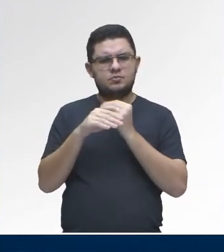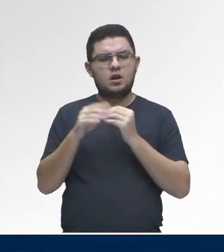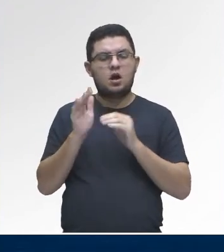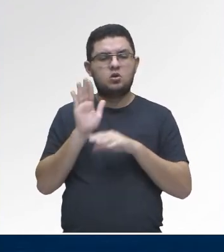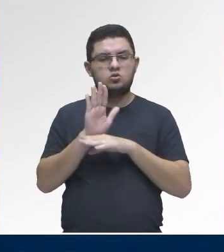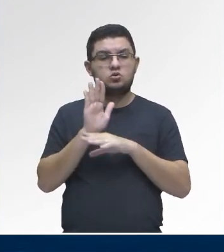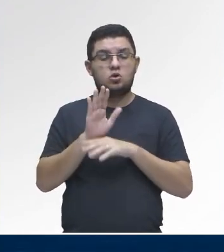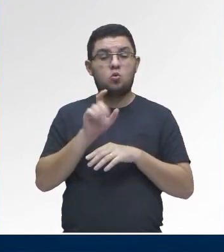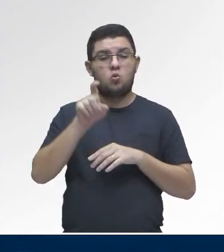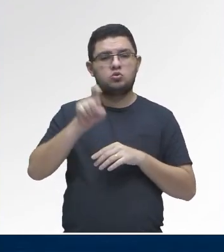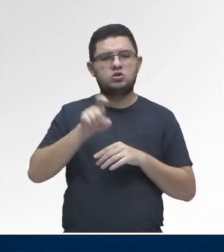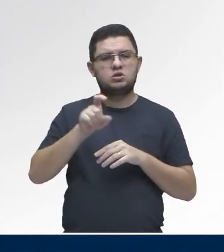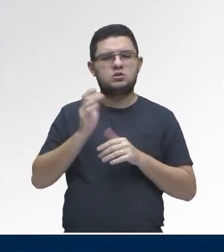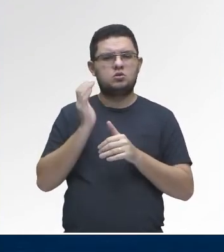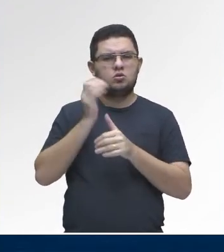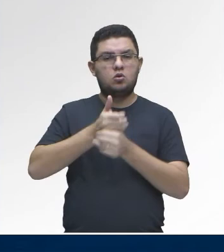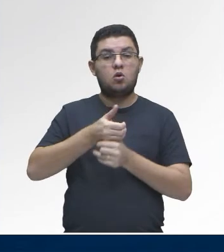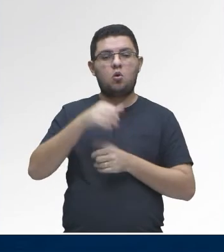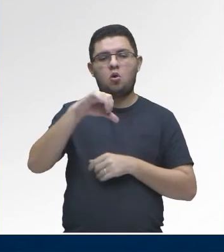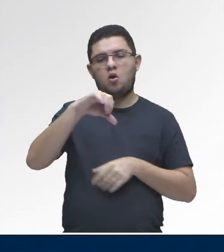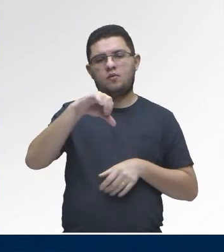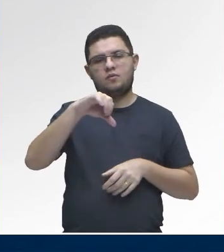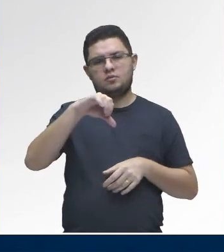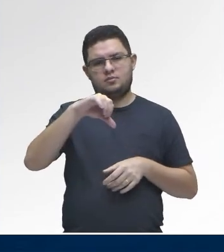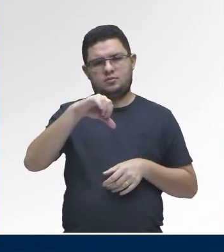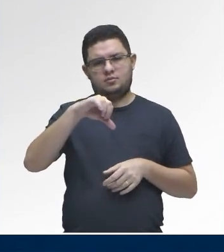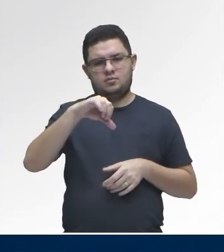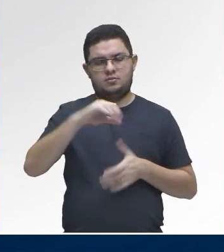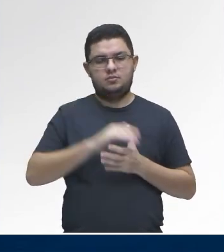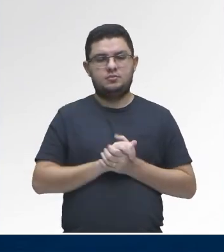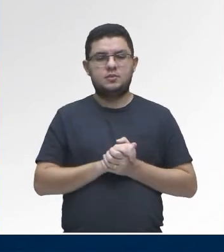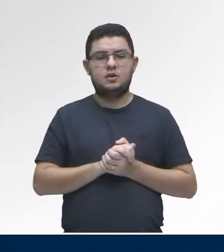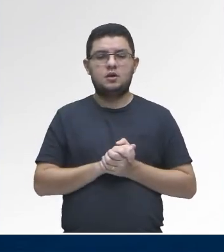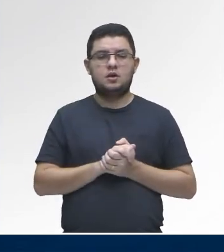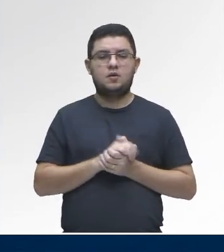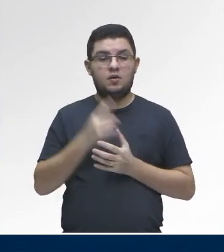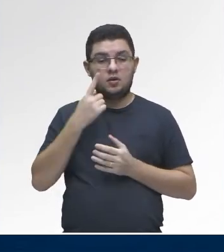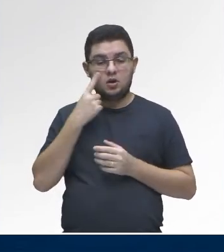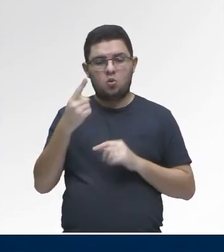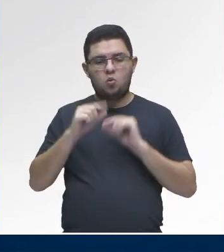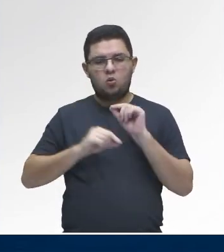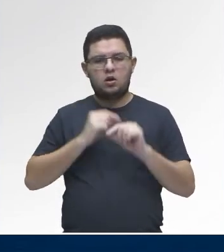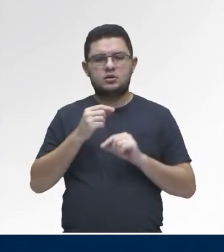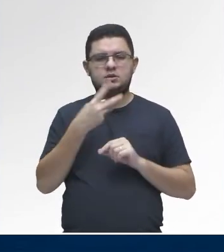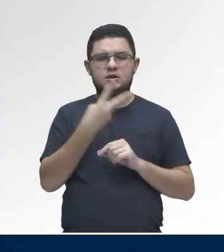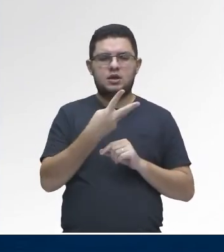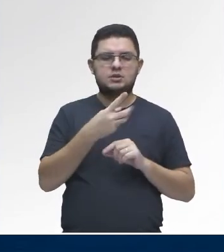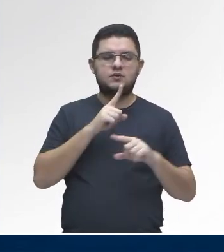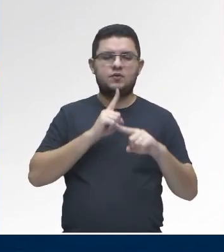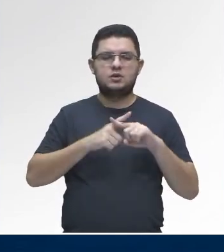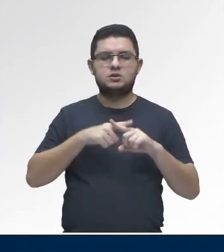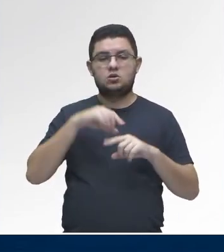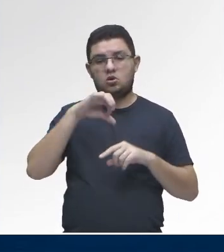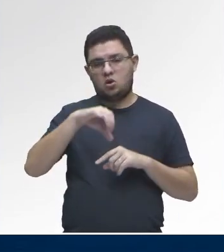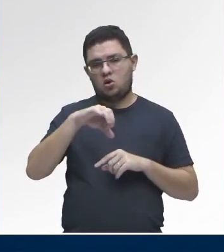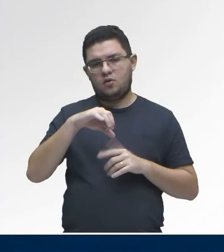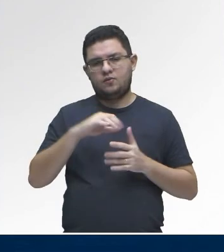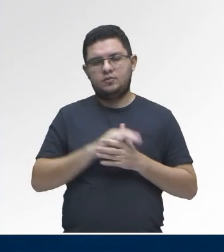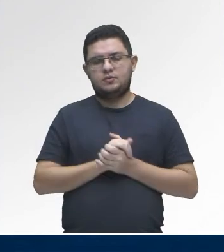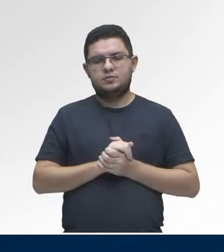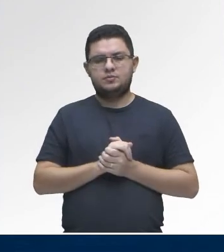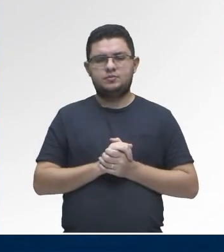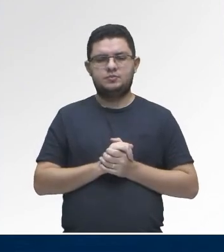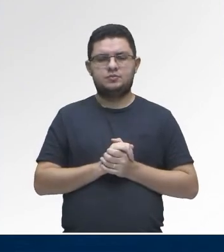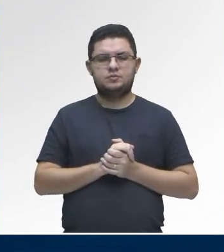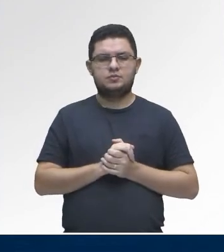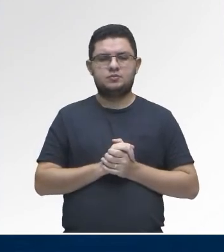do x, eu vou colocar 9. Aí, eu vou ter agora 3 vezes 9, né? No lugar do x, eu coloquei